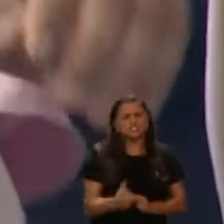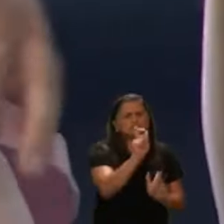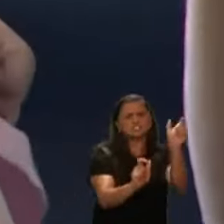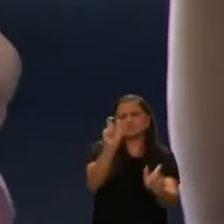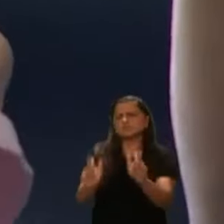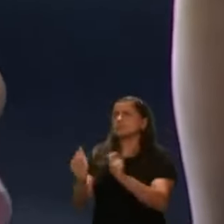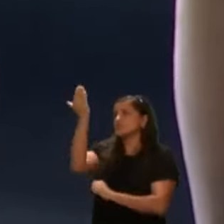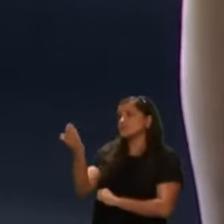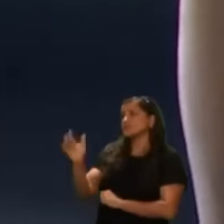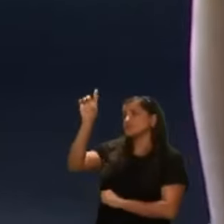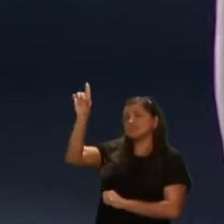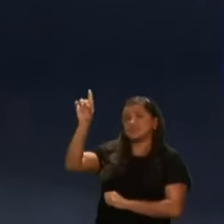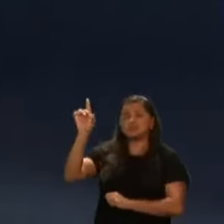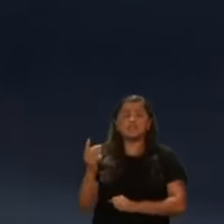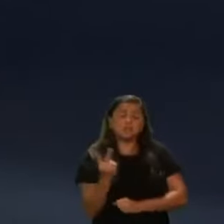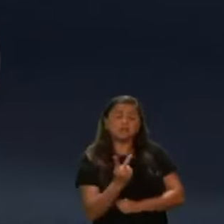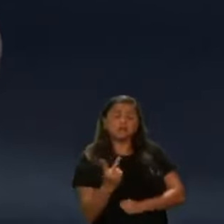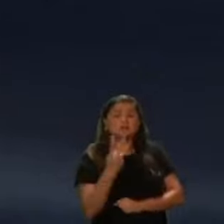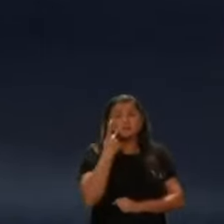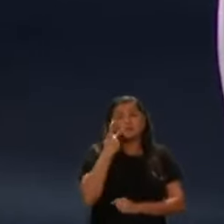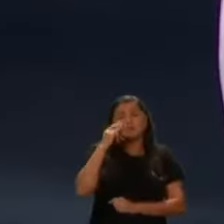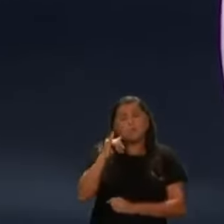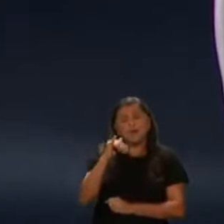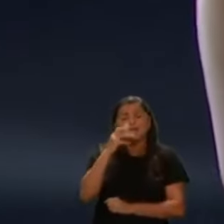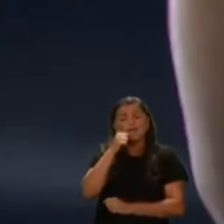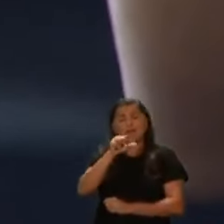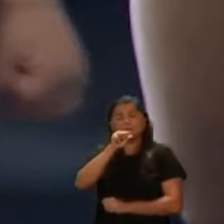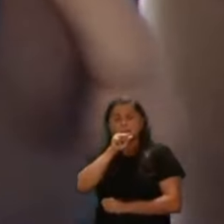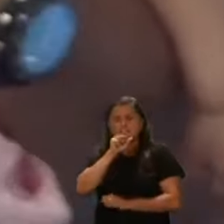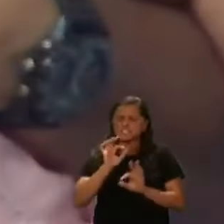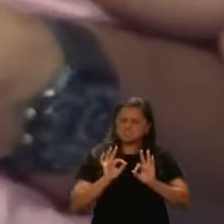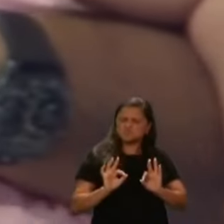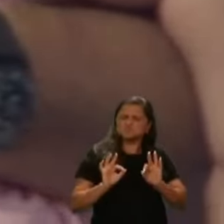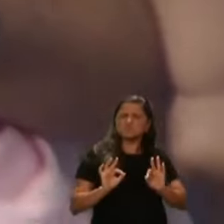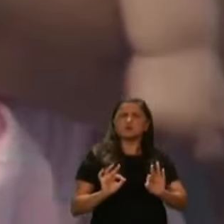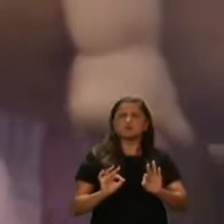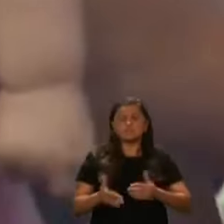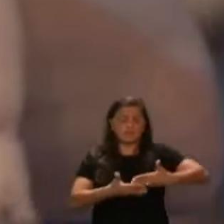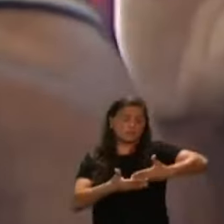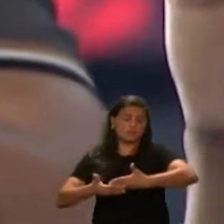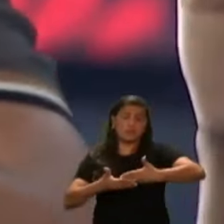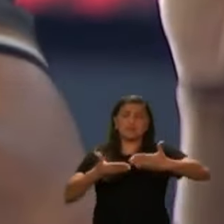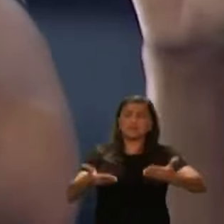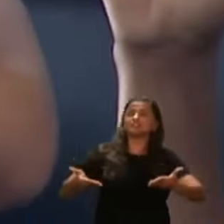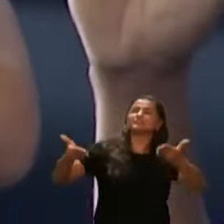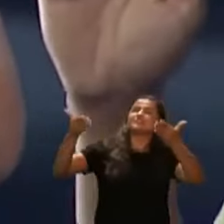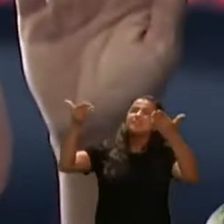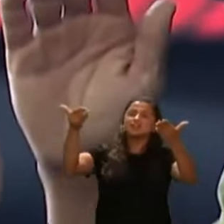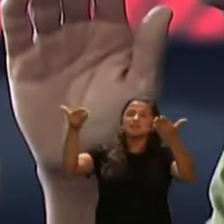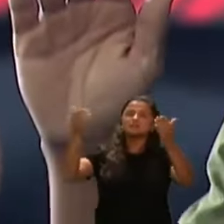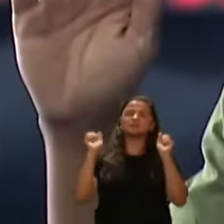pais exemplares à tua palavra diante da Elisa. A você, Elisa, nós te consagramos nesse altar.